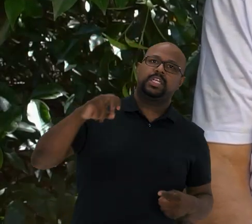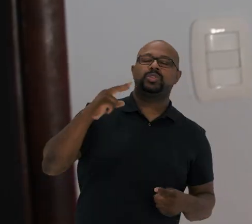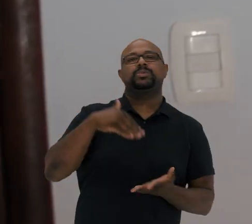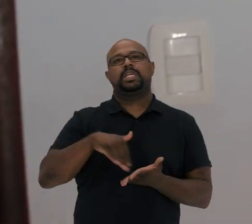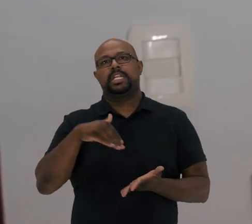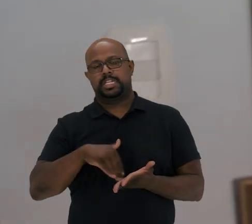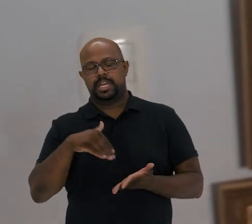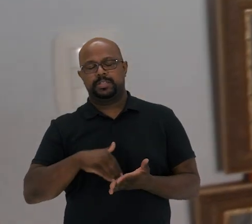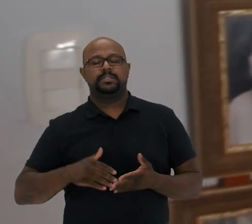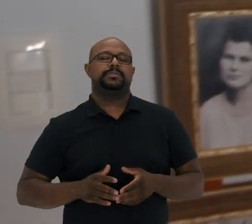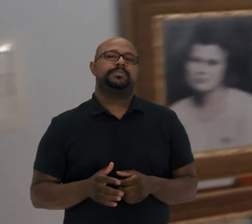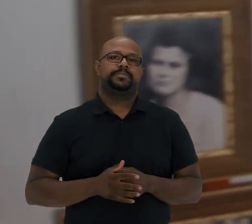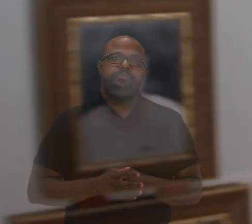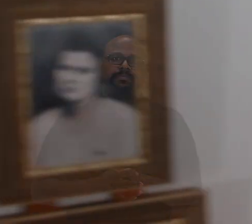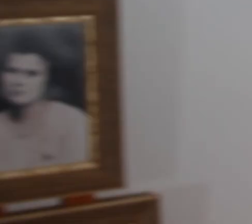secretário.